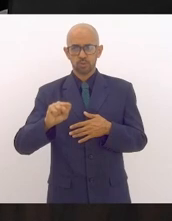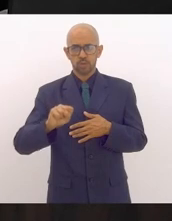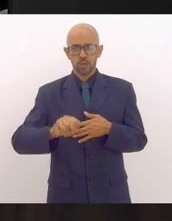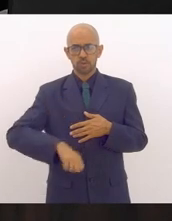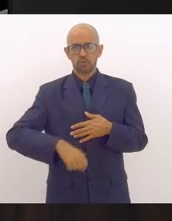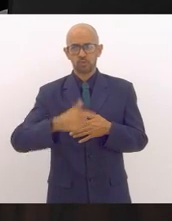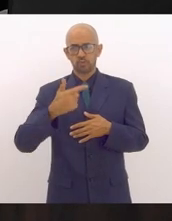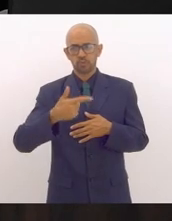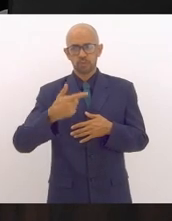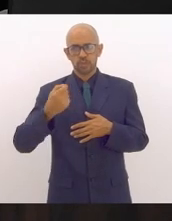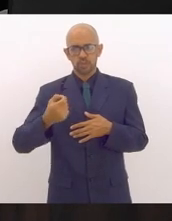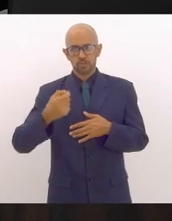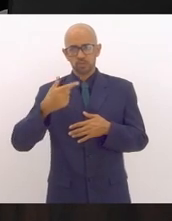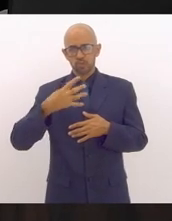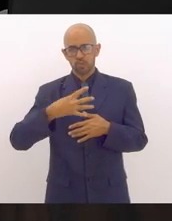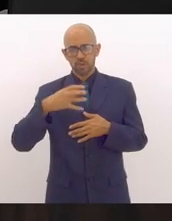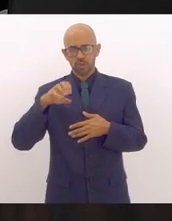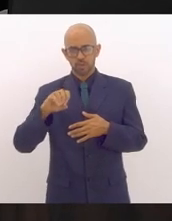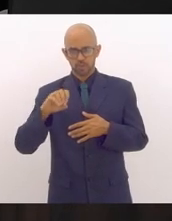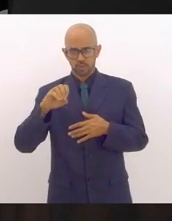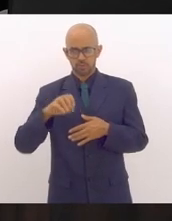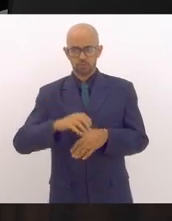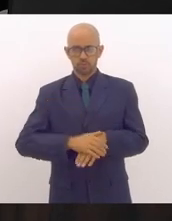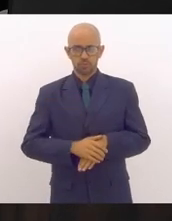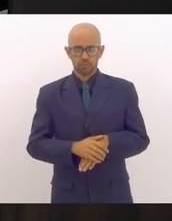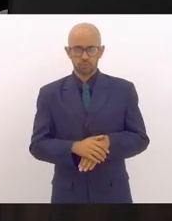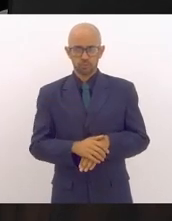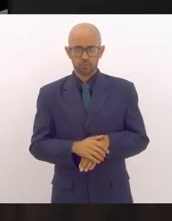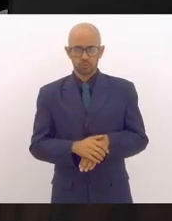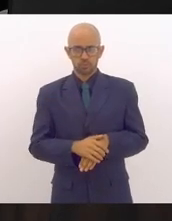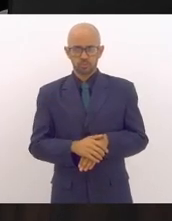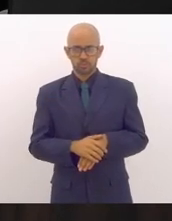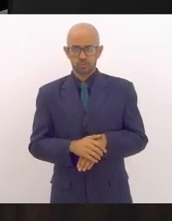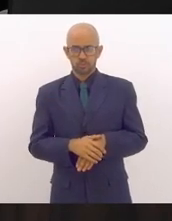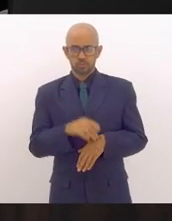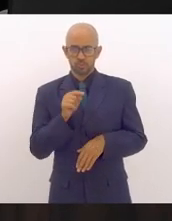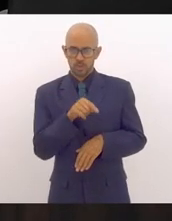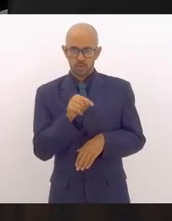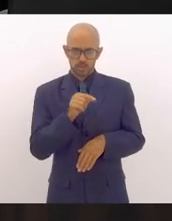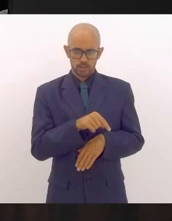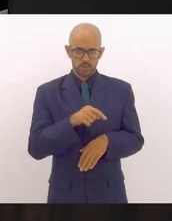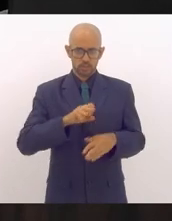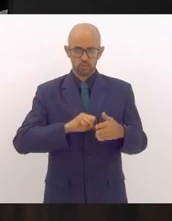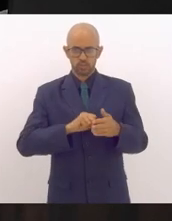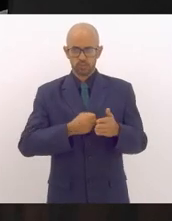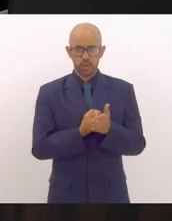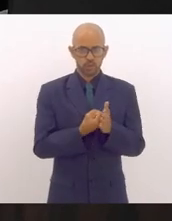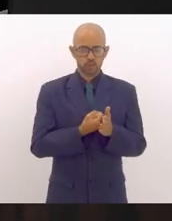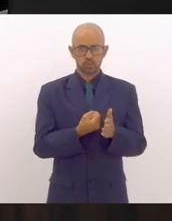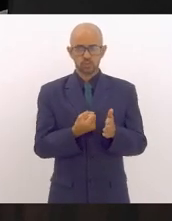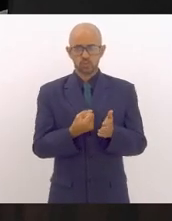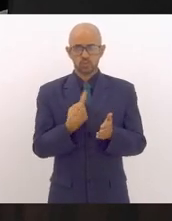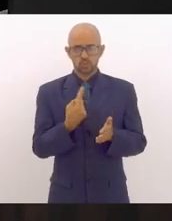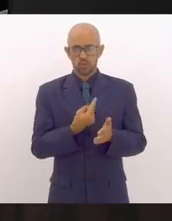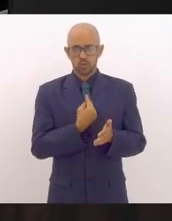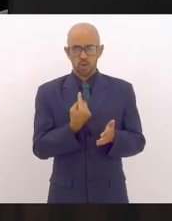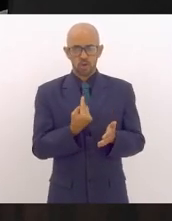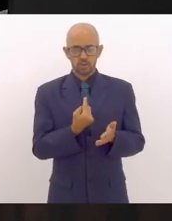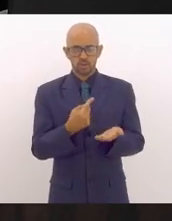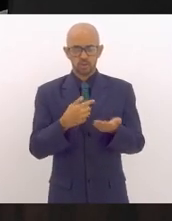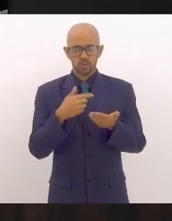20º e o 40º. Esses são os vetos que acordamos